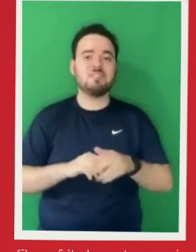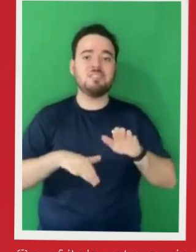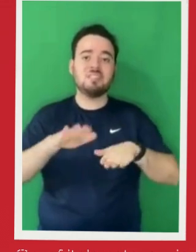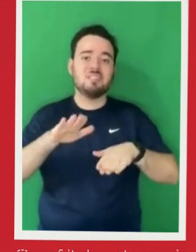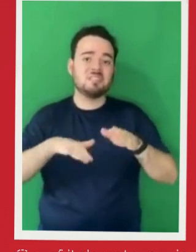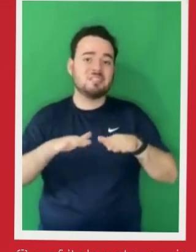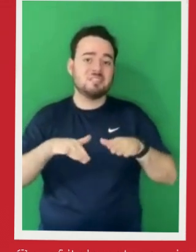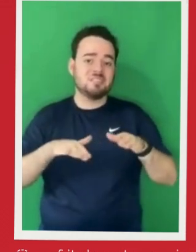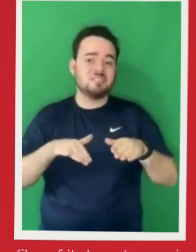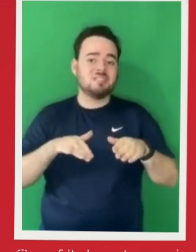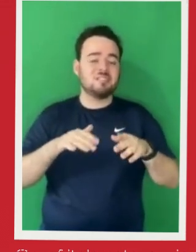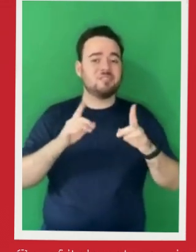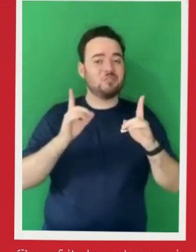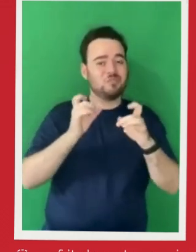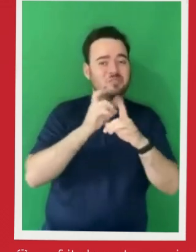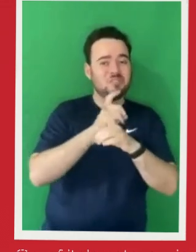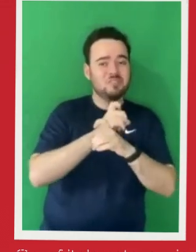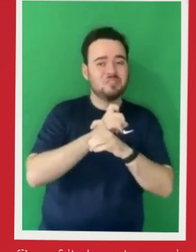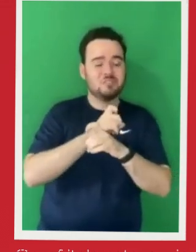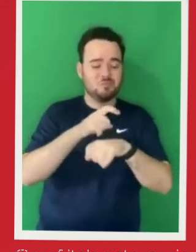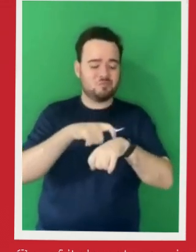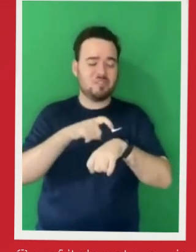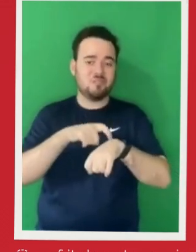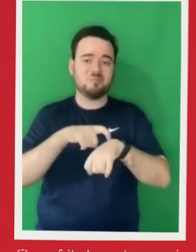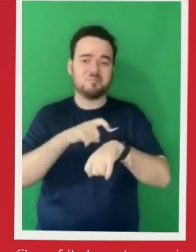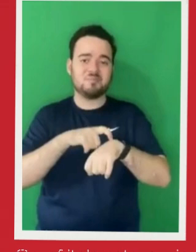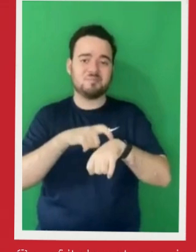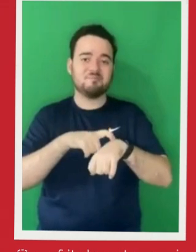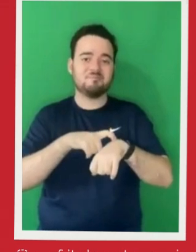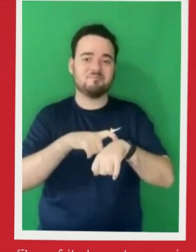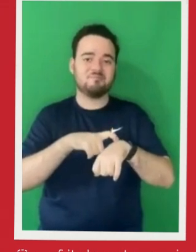isso toma muito tempo. Então eu descobri que eu